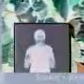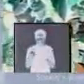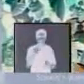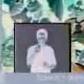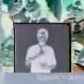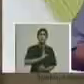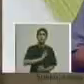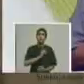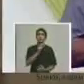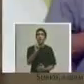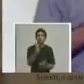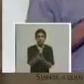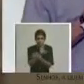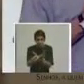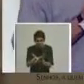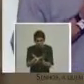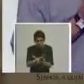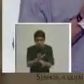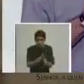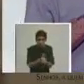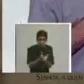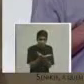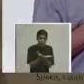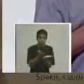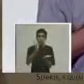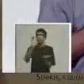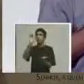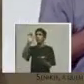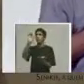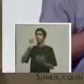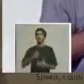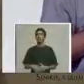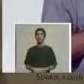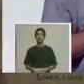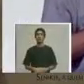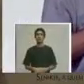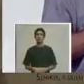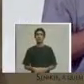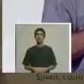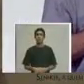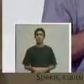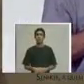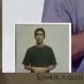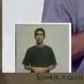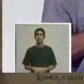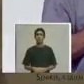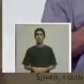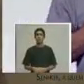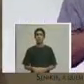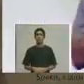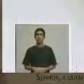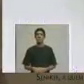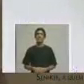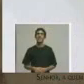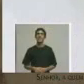Um padre me falava esses tempos, eu falava bem verdade para o senhor, eu não li a Bíblia inteira, não. Pois a gente nota, padre, a gente